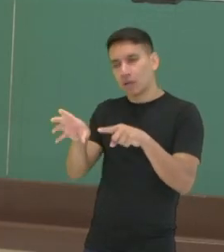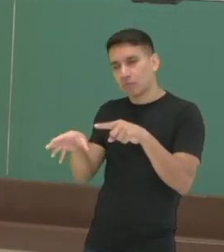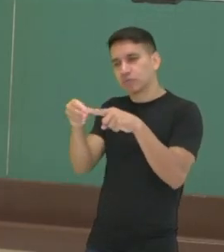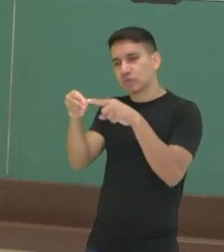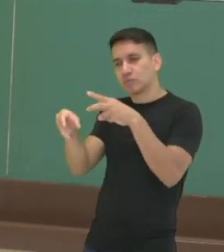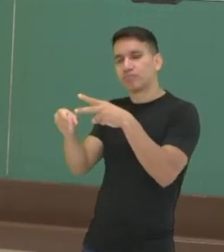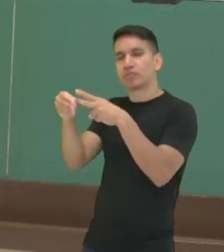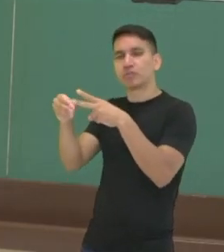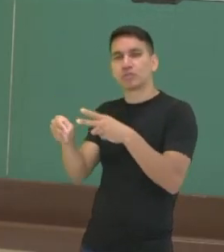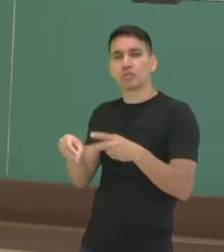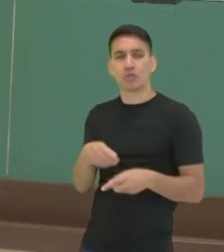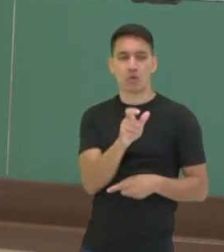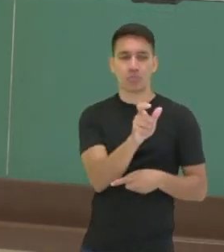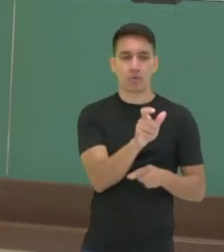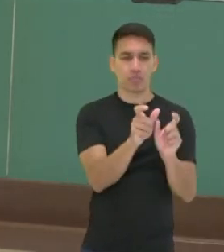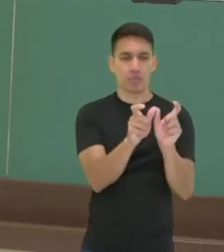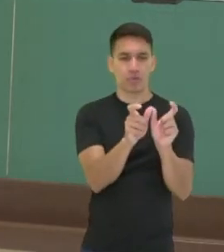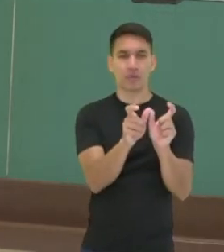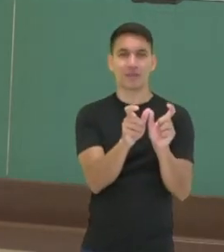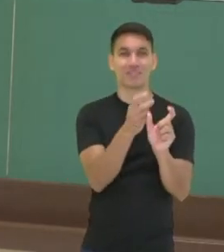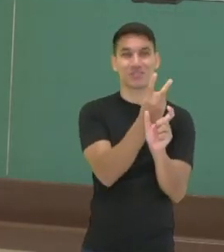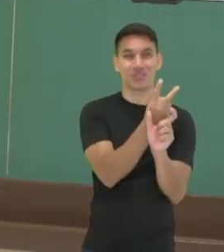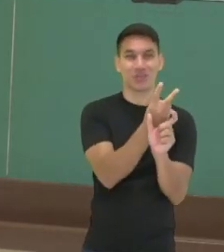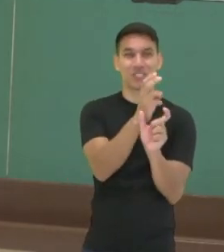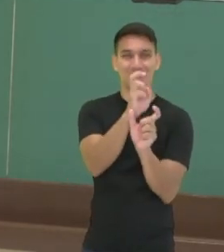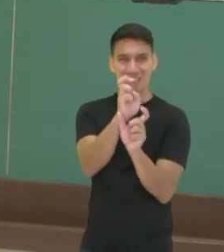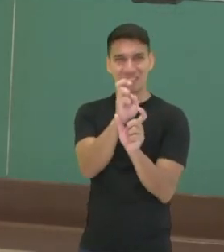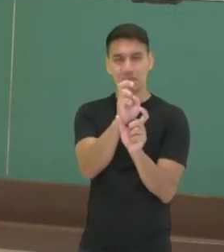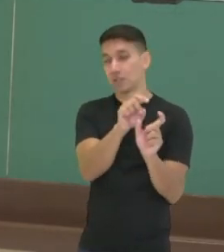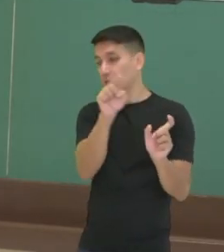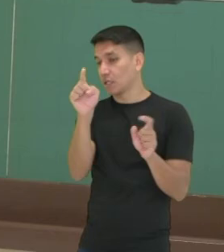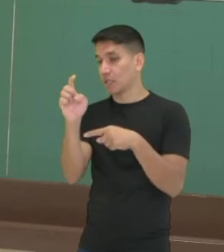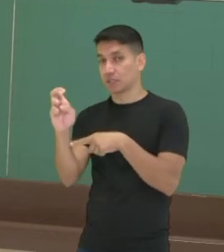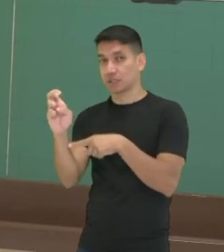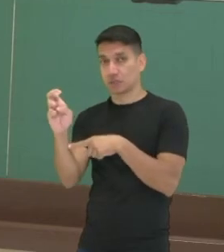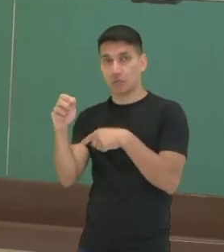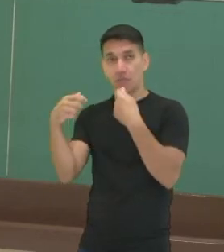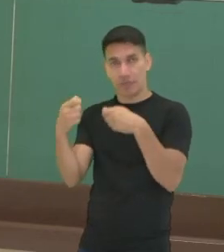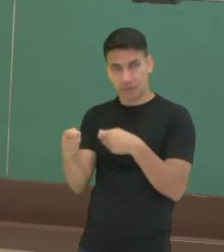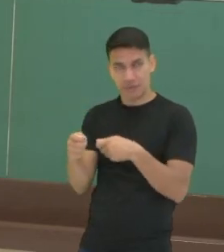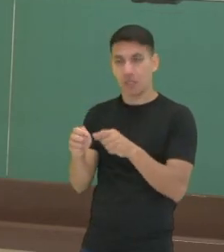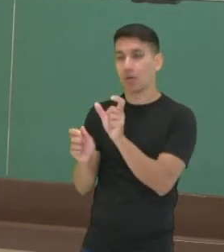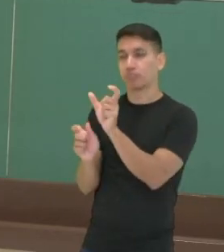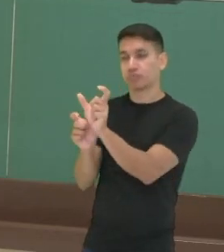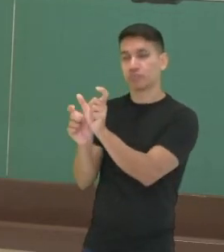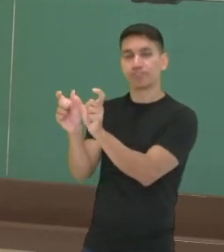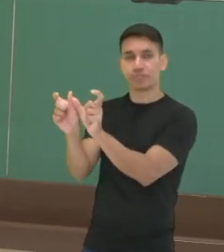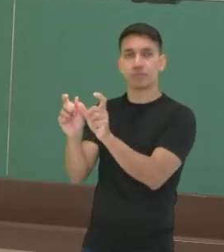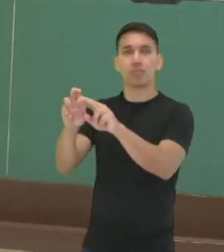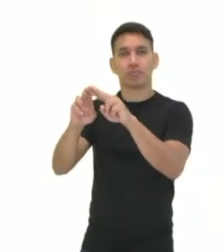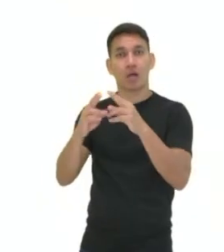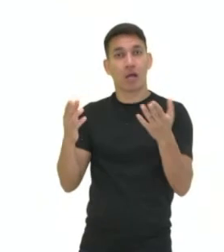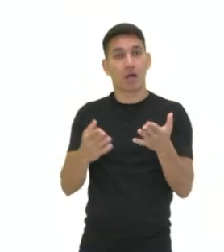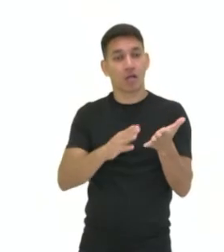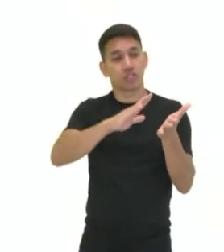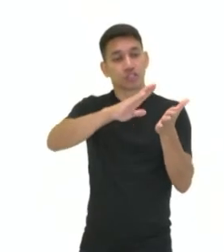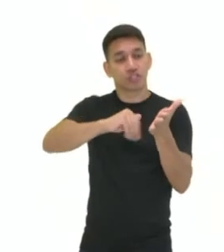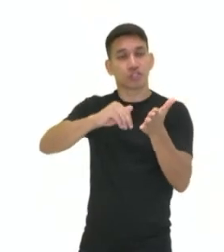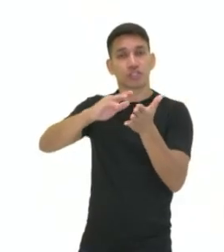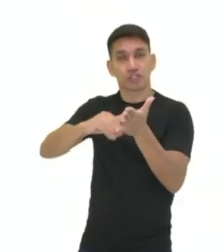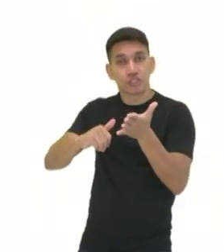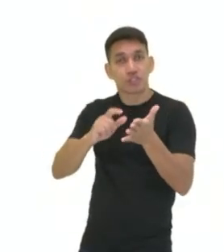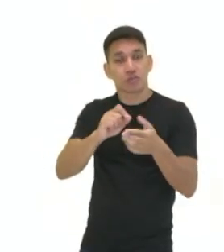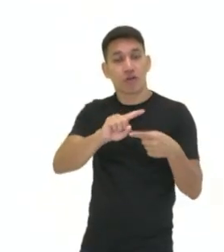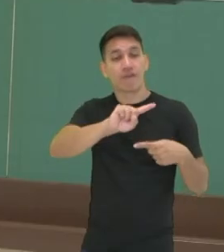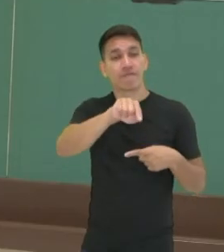né, 5, ali, né, 00. Precisa ter duas casinhas decimais, tá bom? E agora, eliminamos as vírgulas e